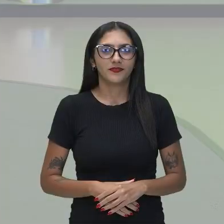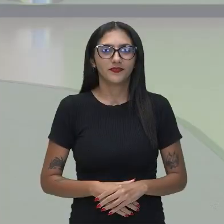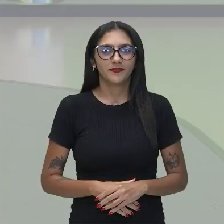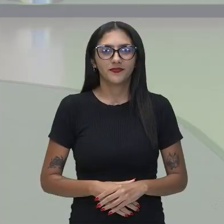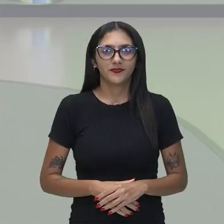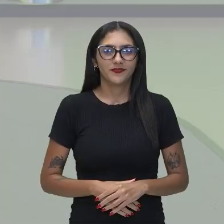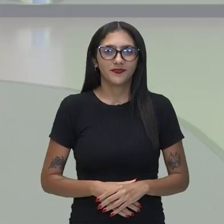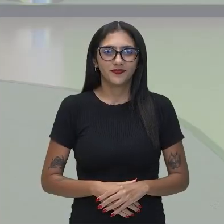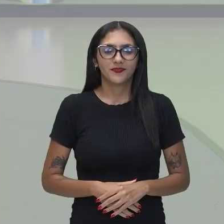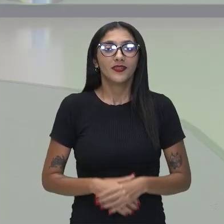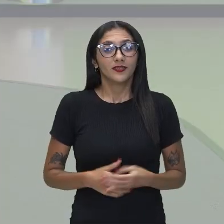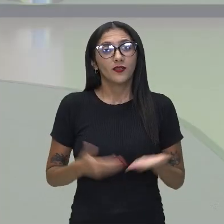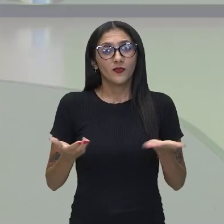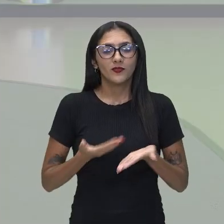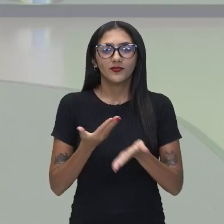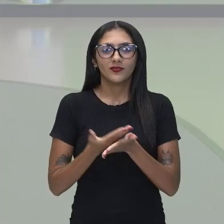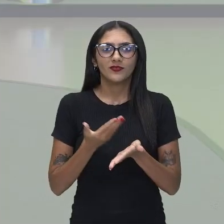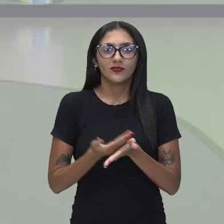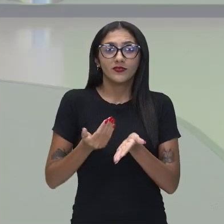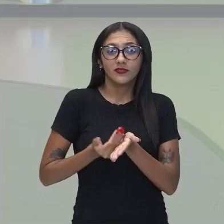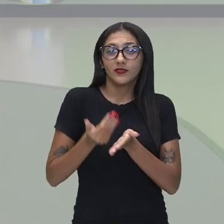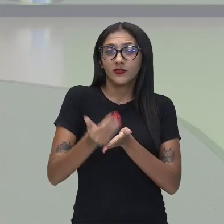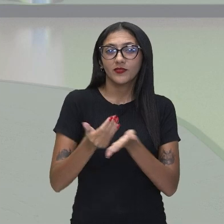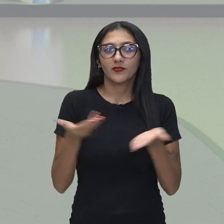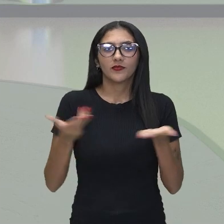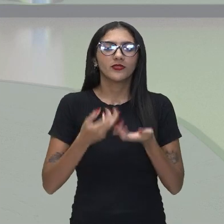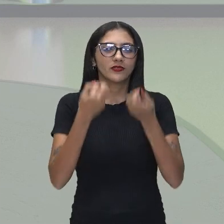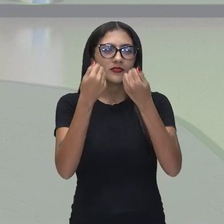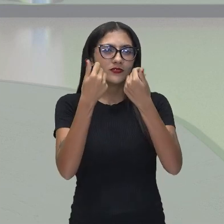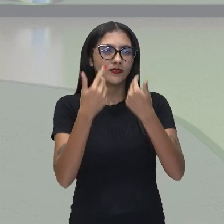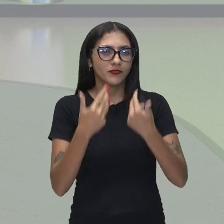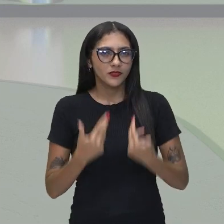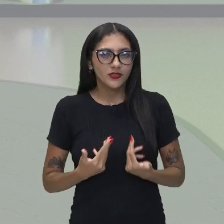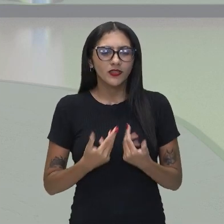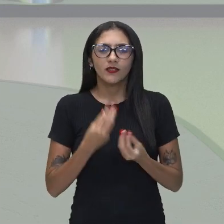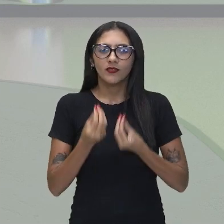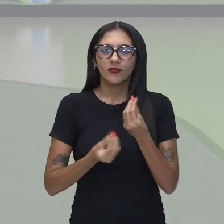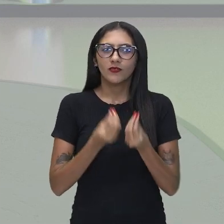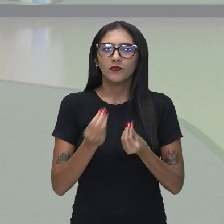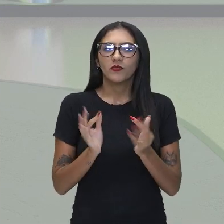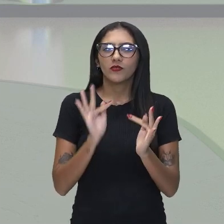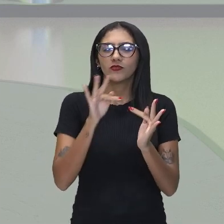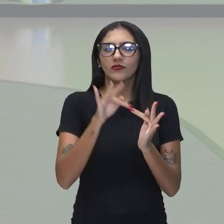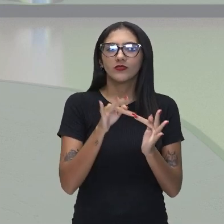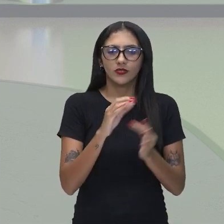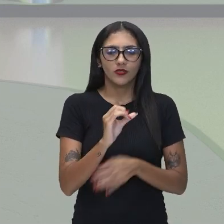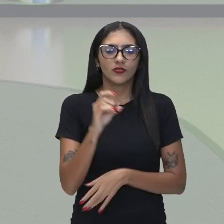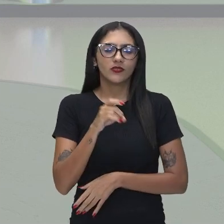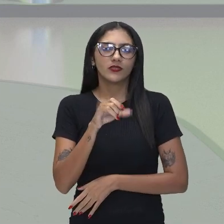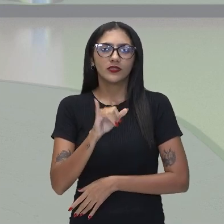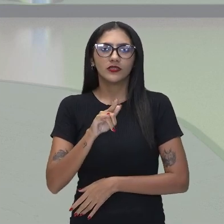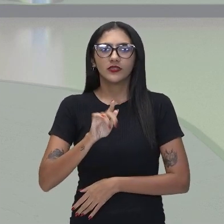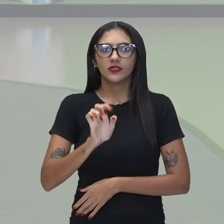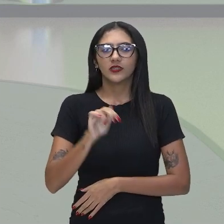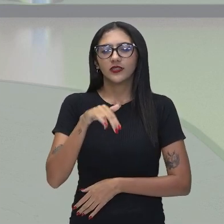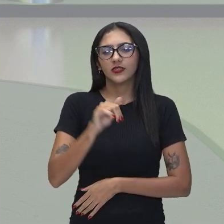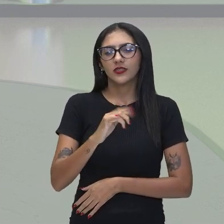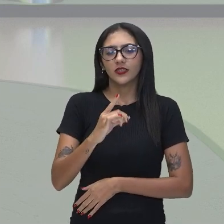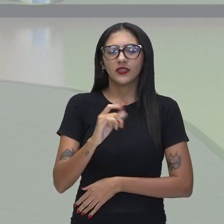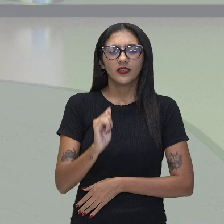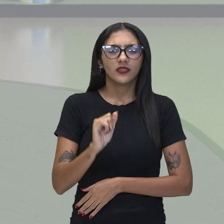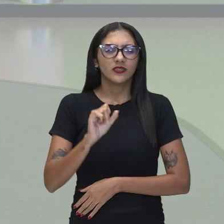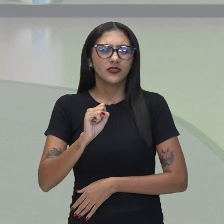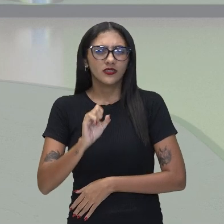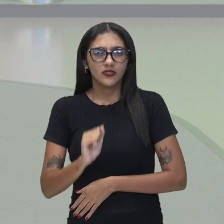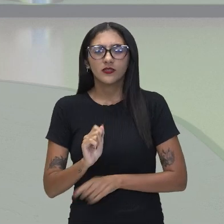Bom, nesta aula nós vamos dar início ao estudo das funções oxigenadas. Como o nome diz, né,